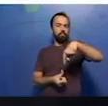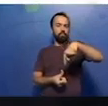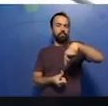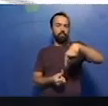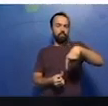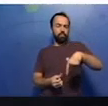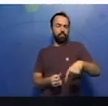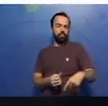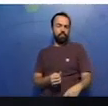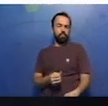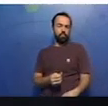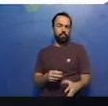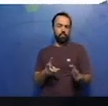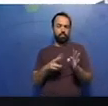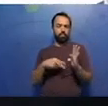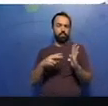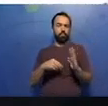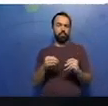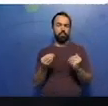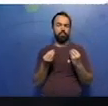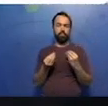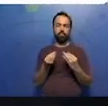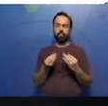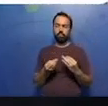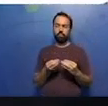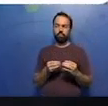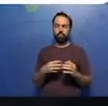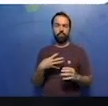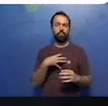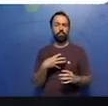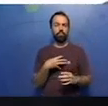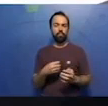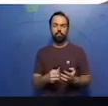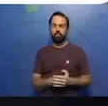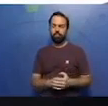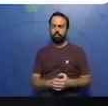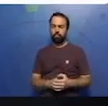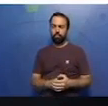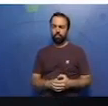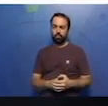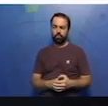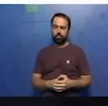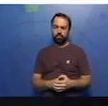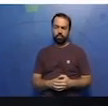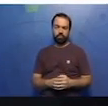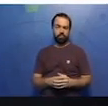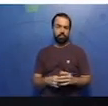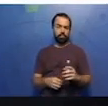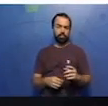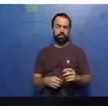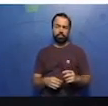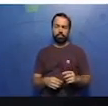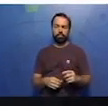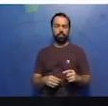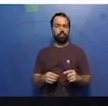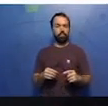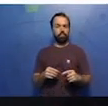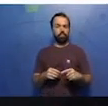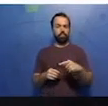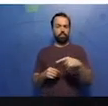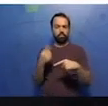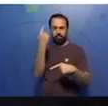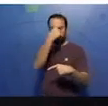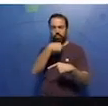podemos ler. Olha aqui, ó. Lembrando que o ponteiro que marca as horas, ele já partiu do 3, mas ainda não chegou